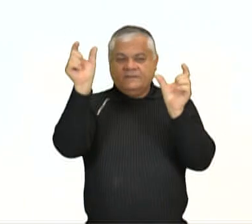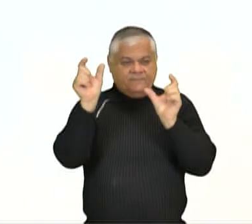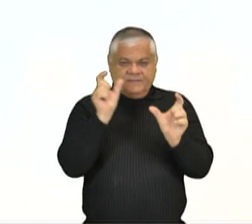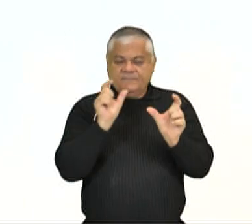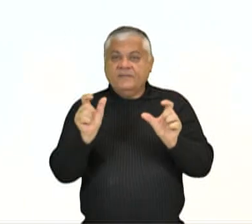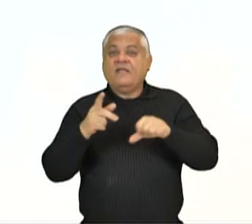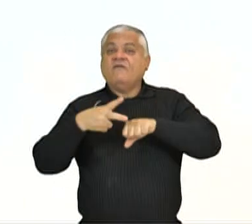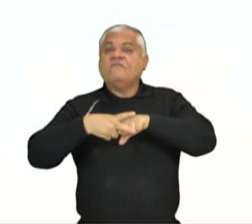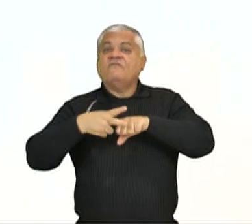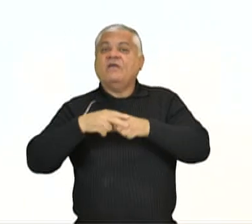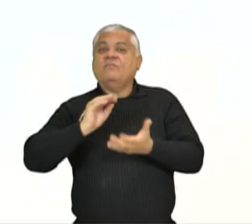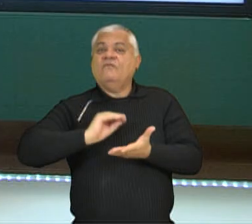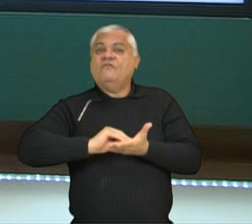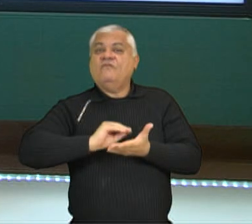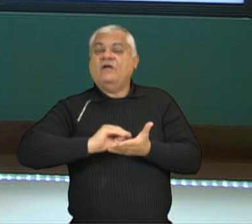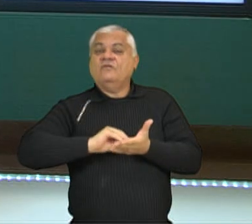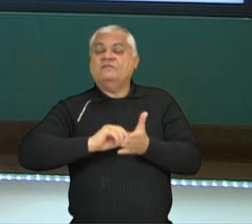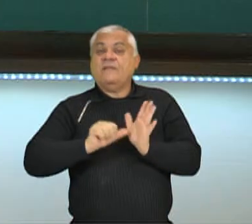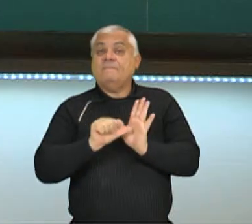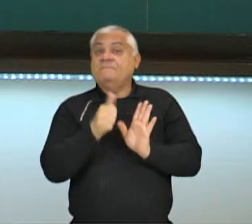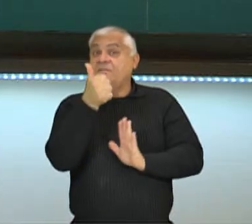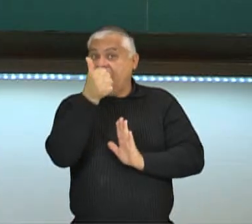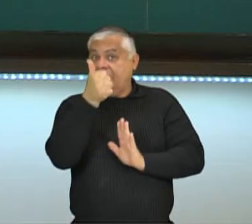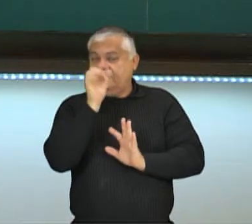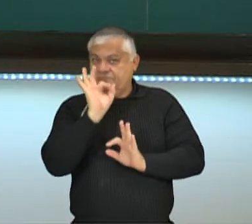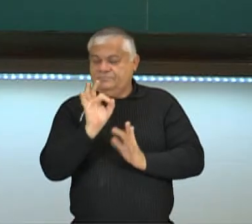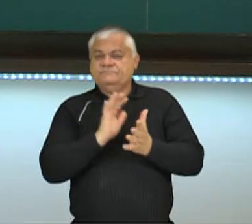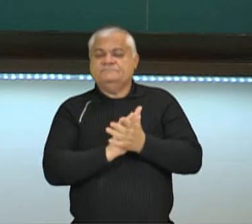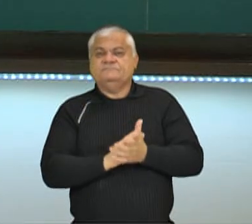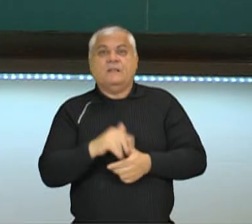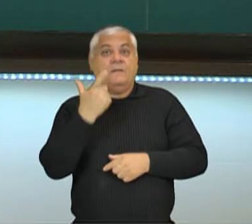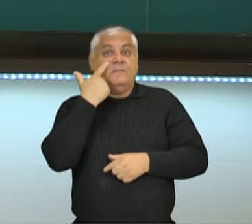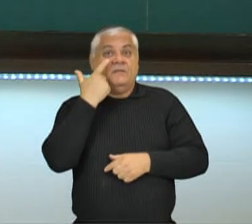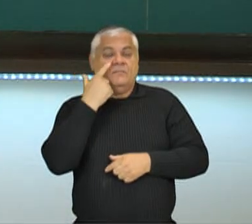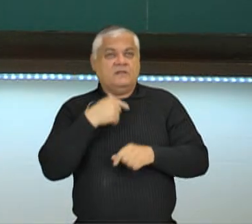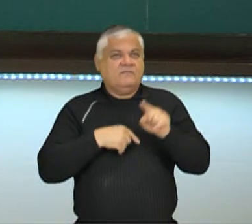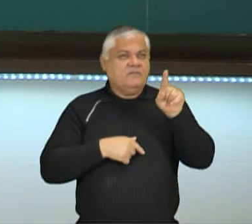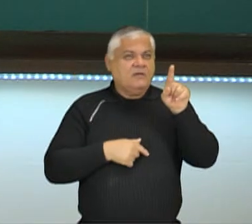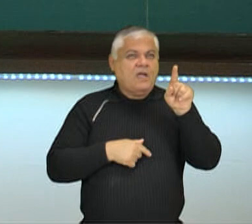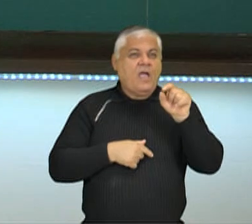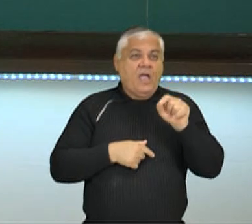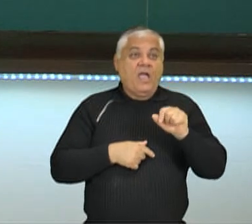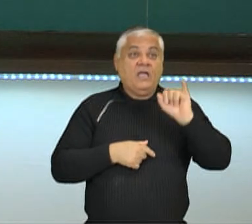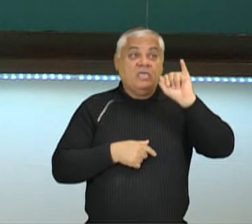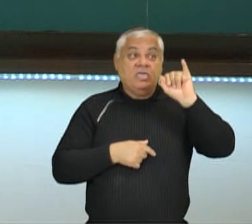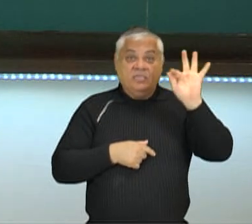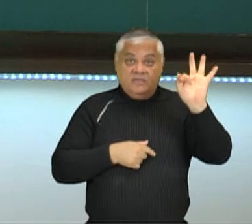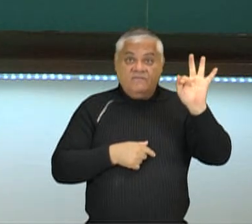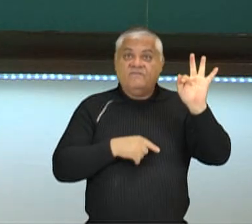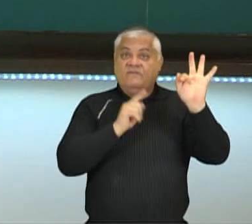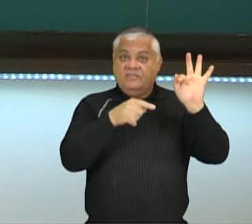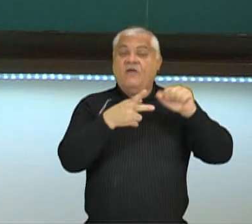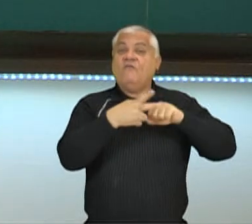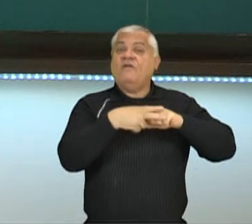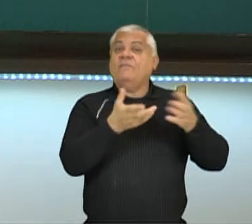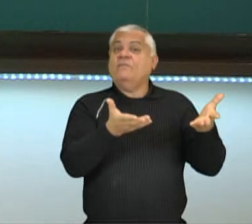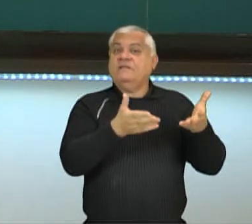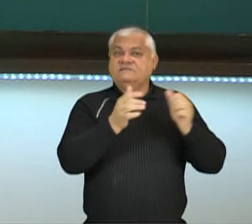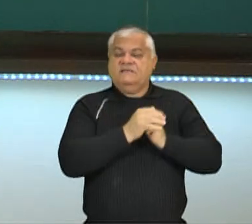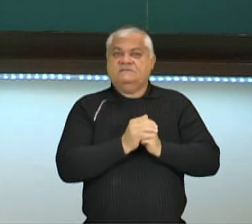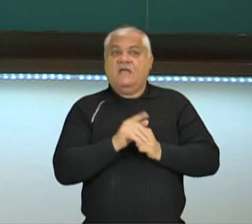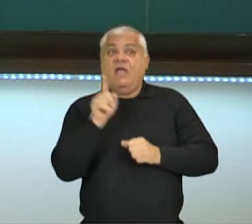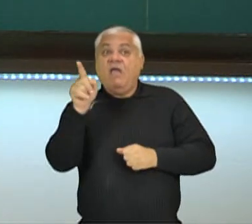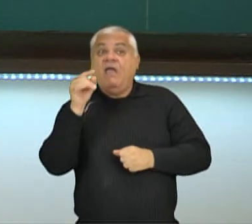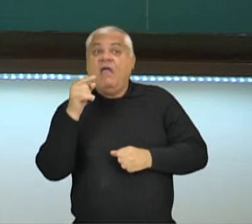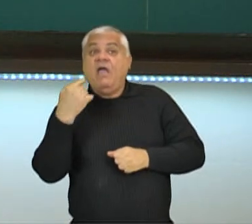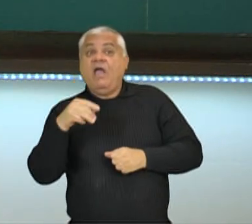entre parênteses na primeira condicional. Então, o que que você tem que reparar? Opa, aqui eu tenho a frase com if. Então, o verbo ele tem que vir no presente. A